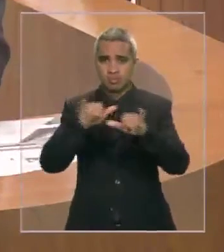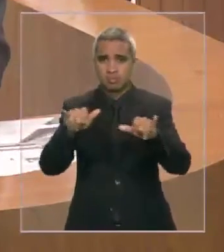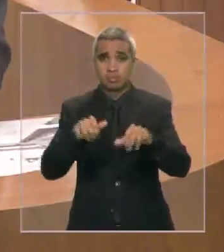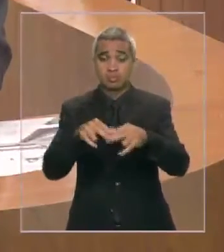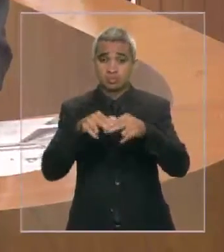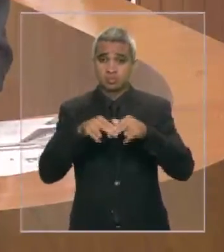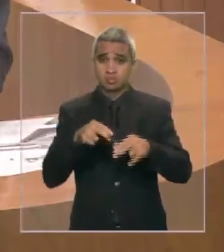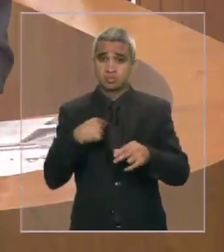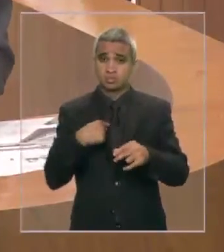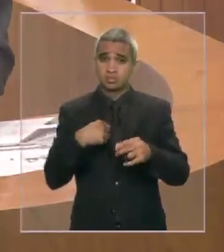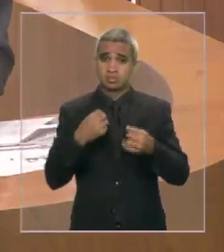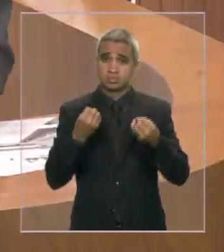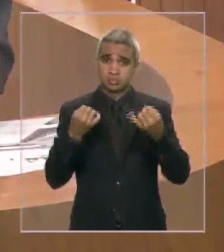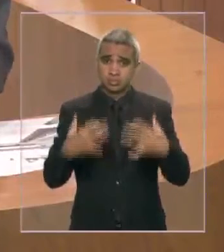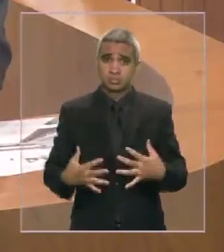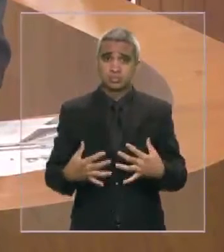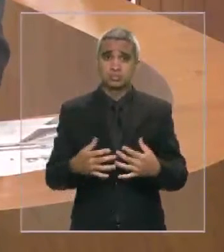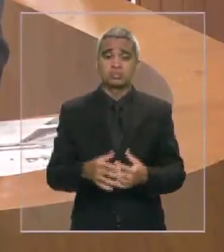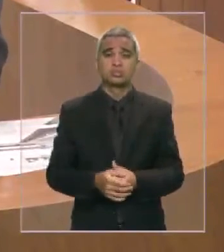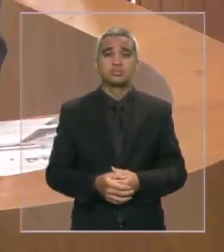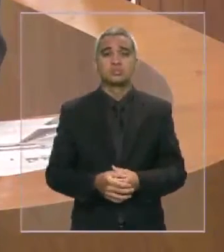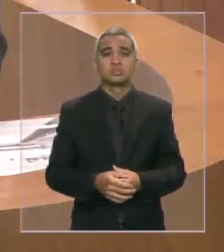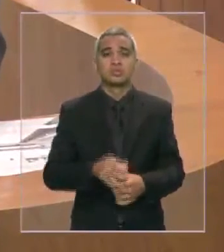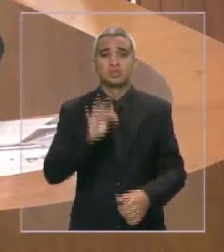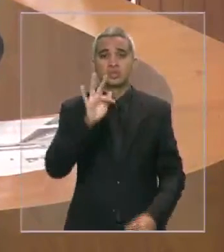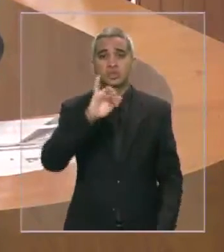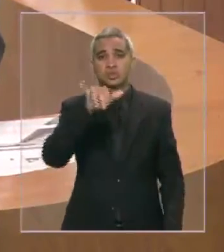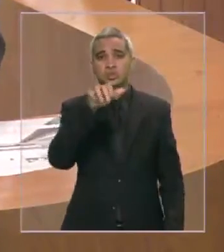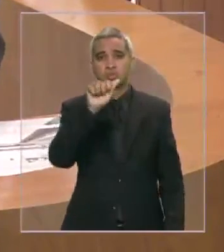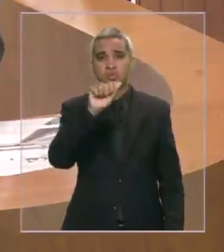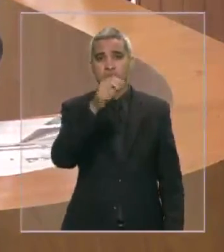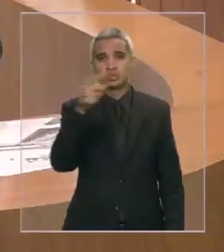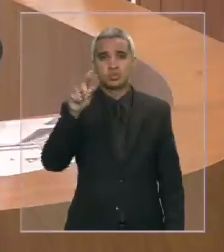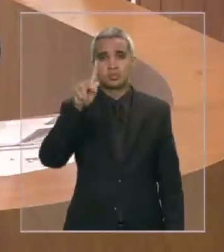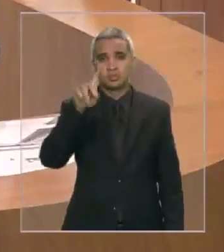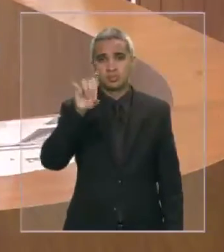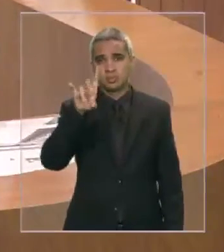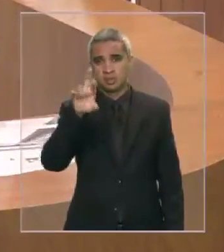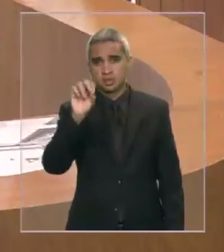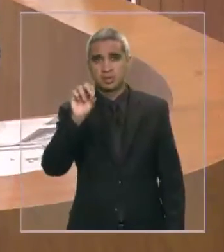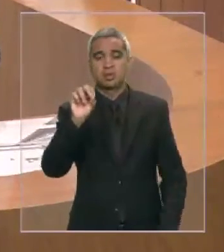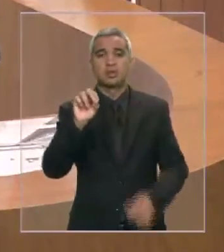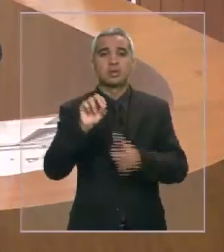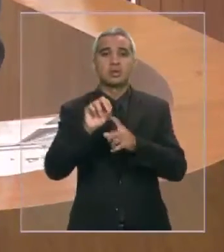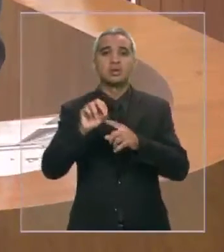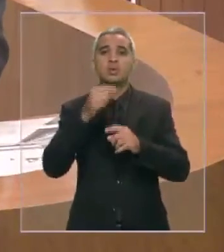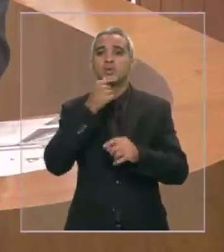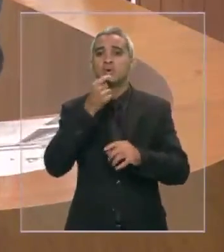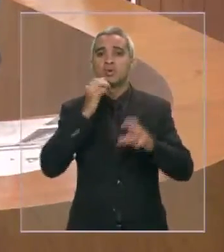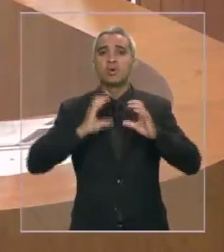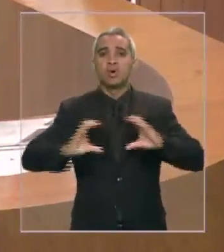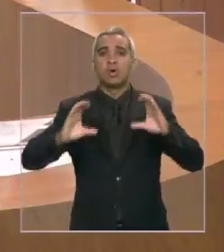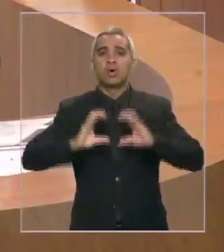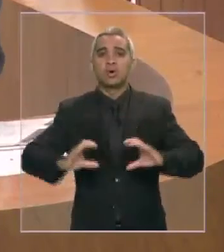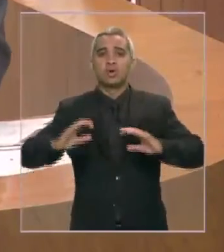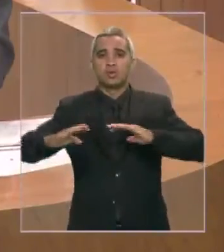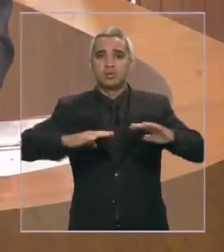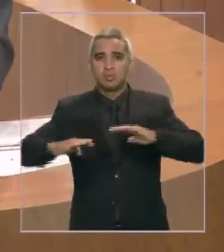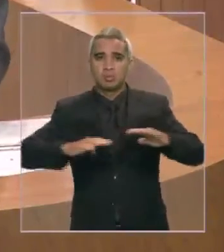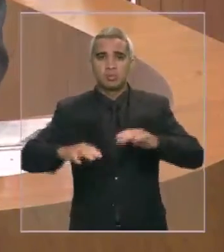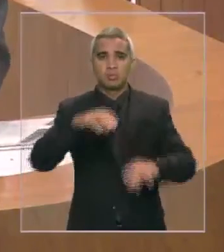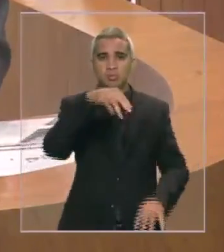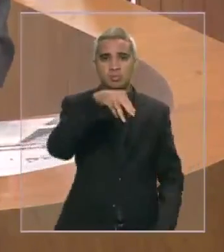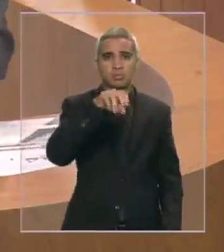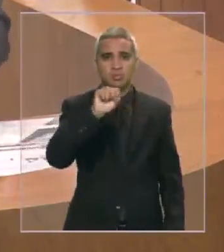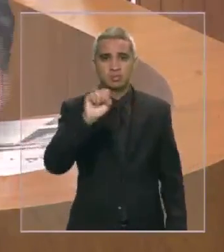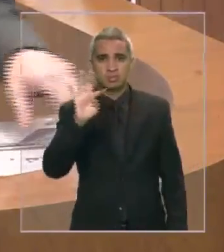finalmente, repito o alerta feito por João Pedro Stedley, coordenador nacional do Movimento Sem Terra, que anuncia que o MST também